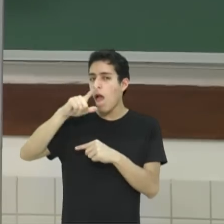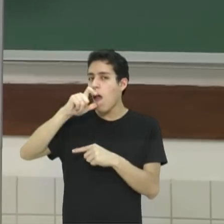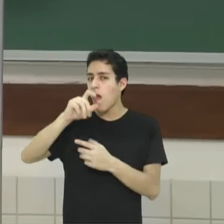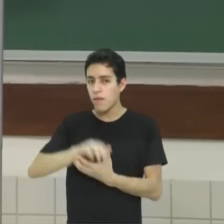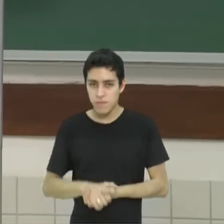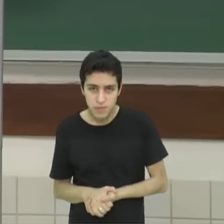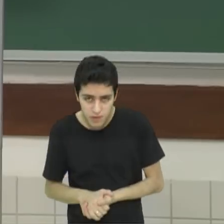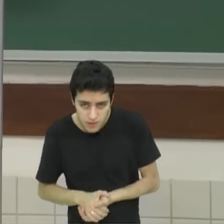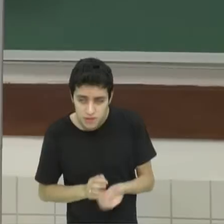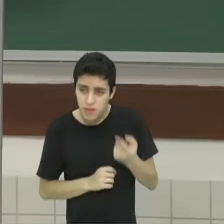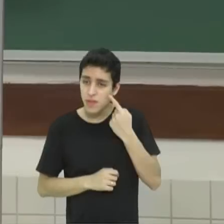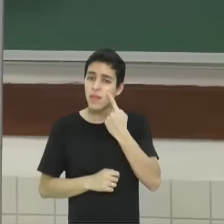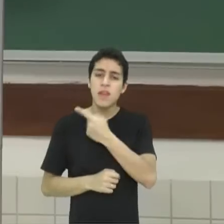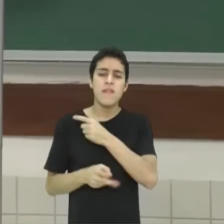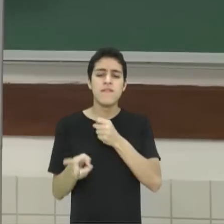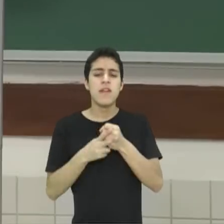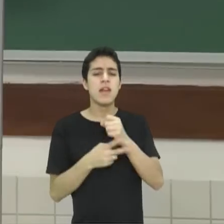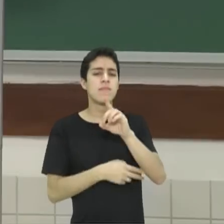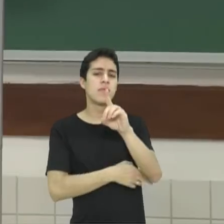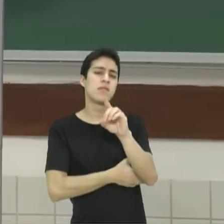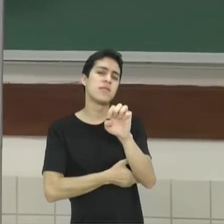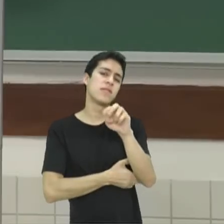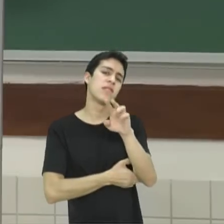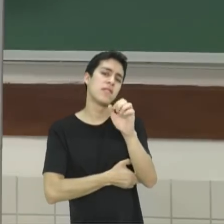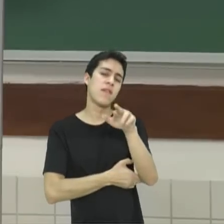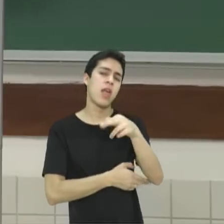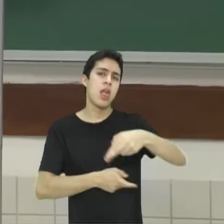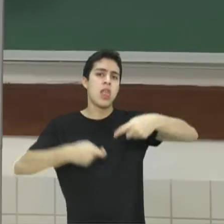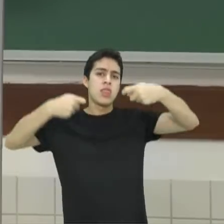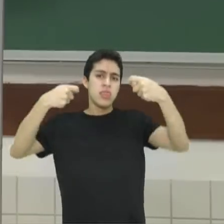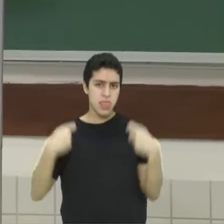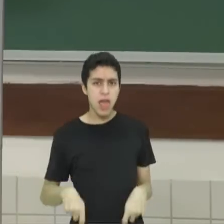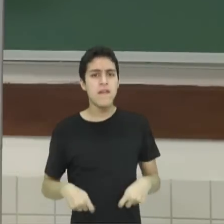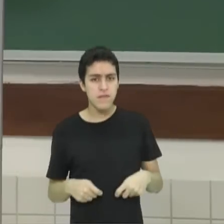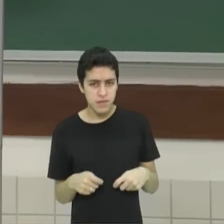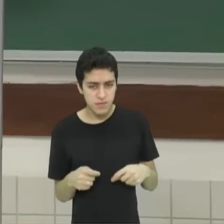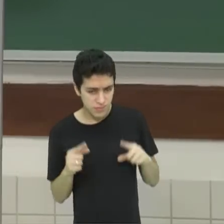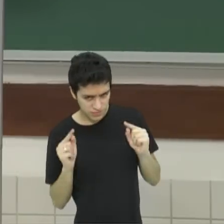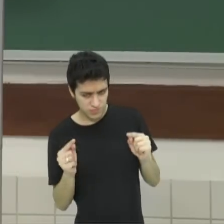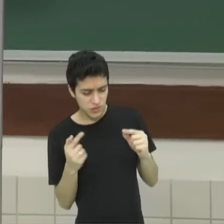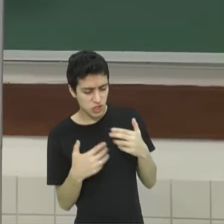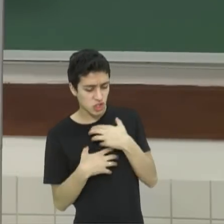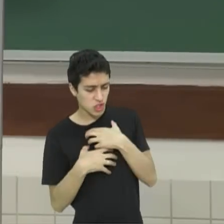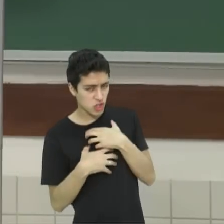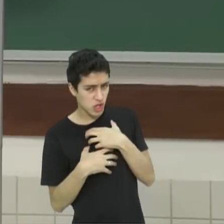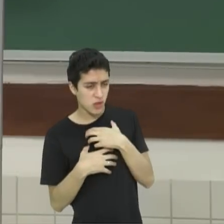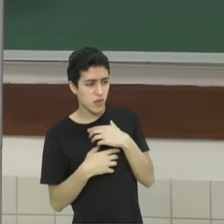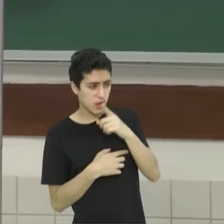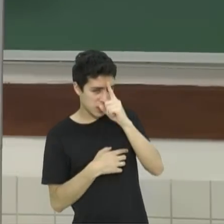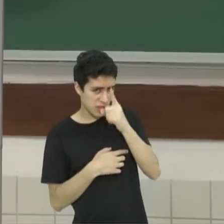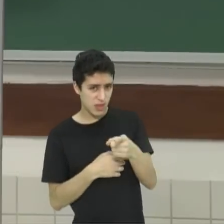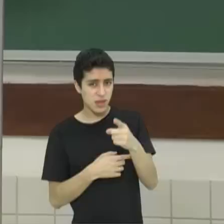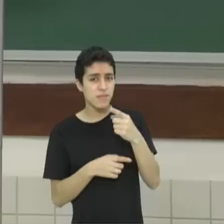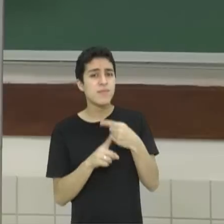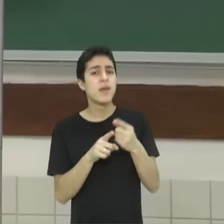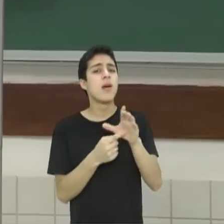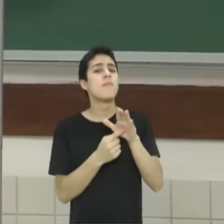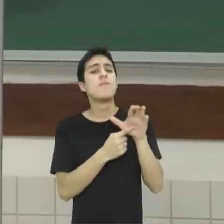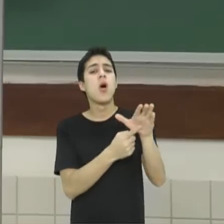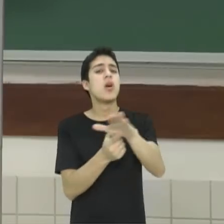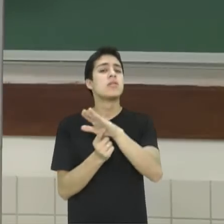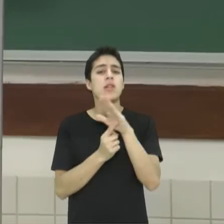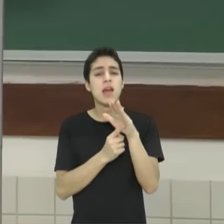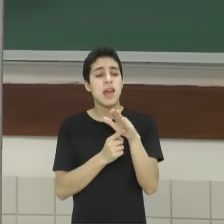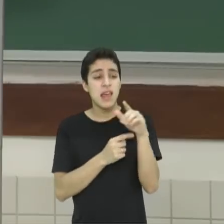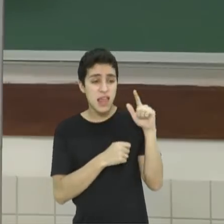caso, o verbo dever, ele é colocado ali no modo imperativo, justamente para nos mostrar que ele